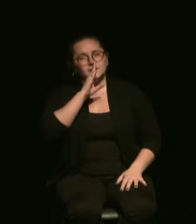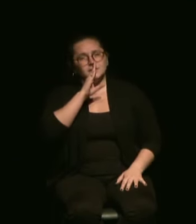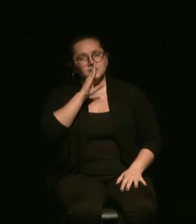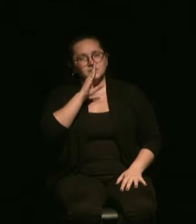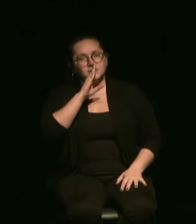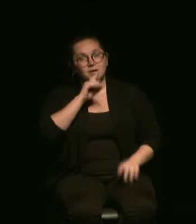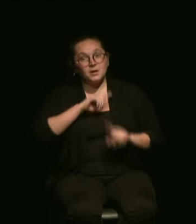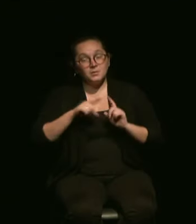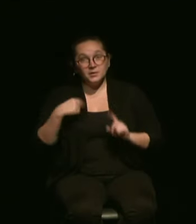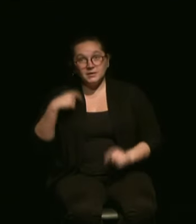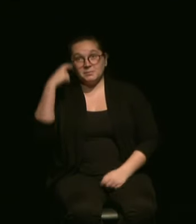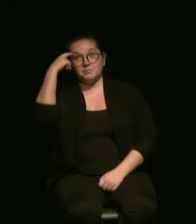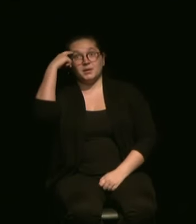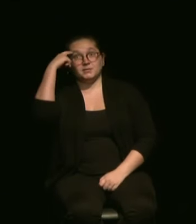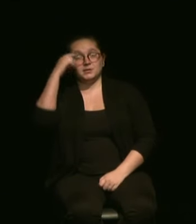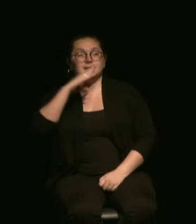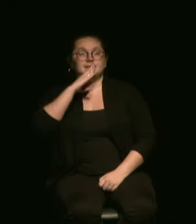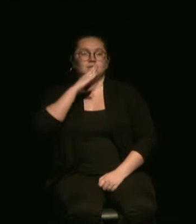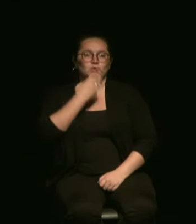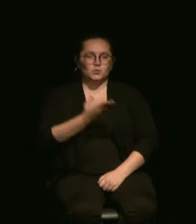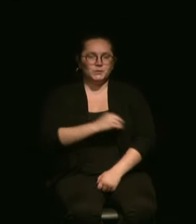que você pensa.